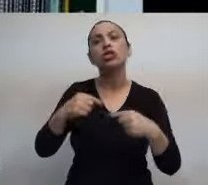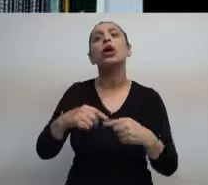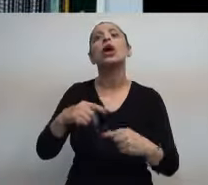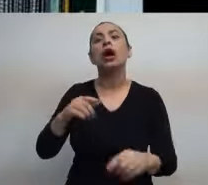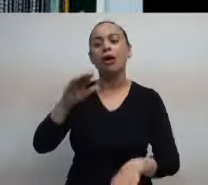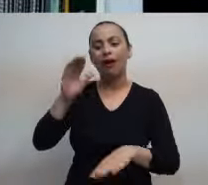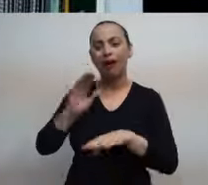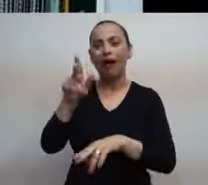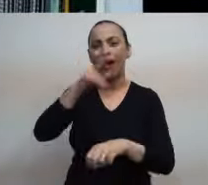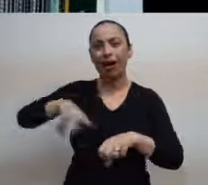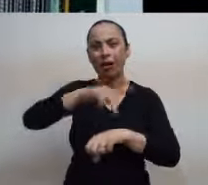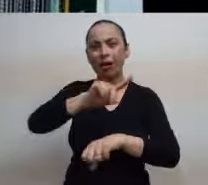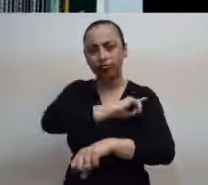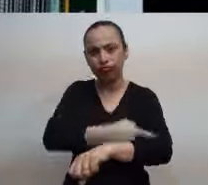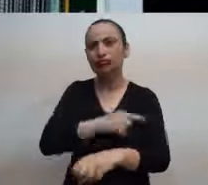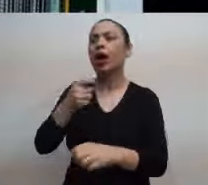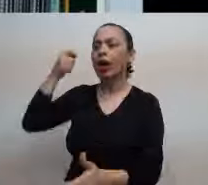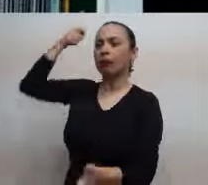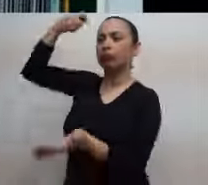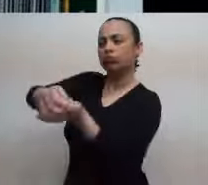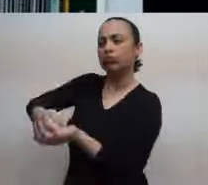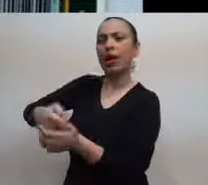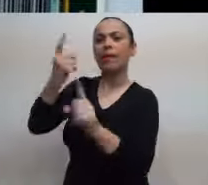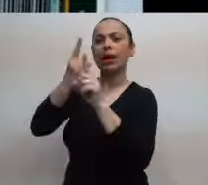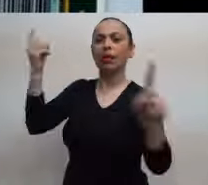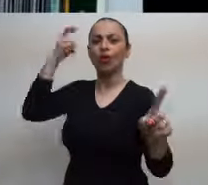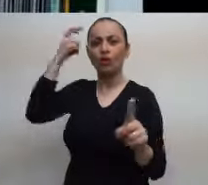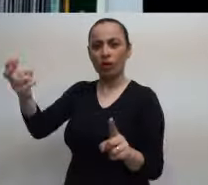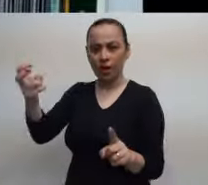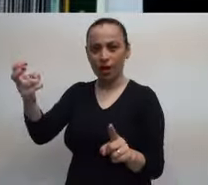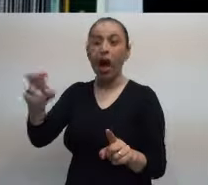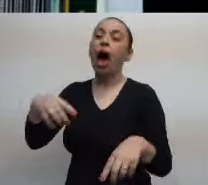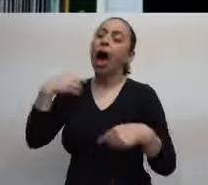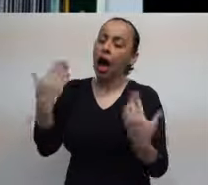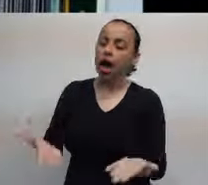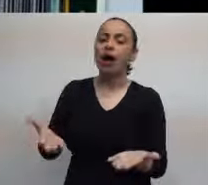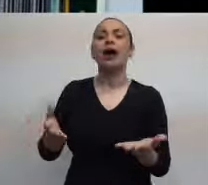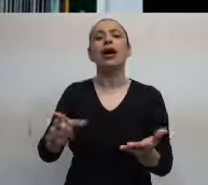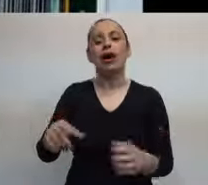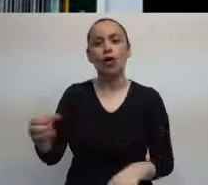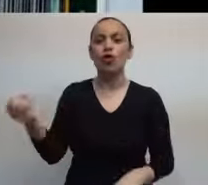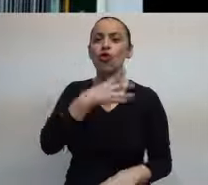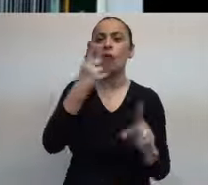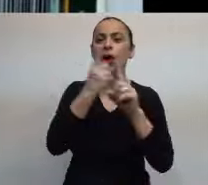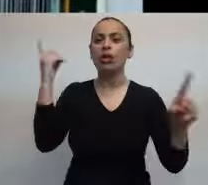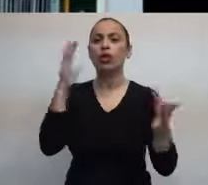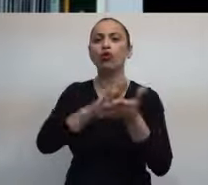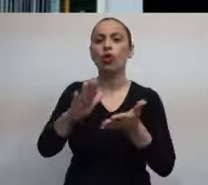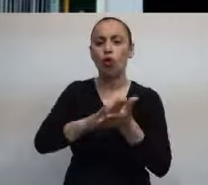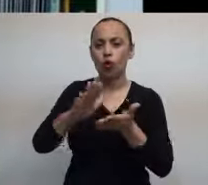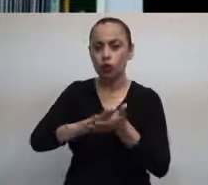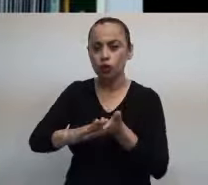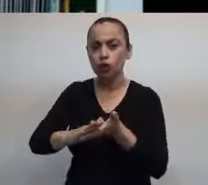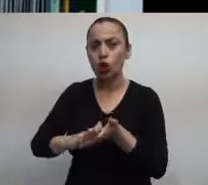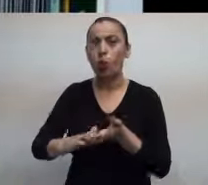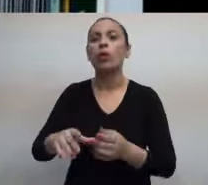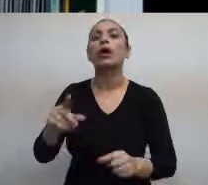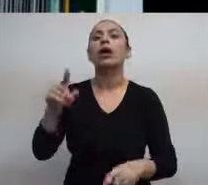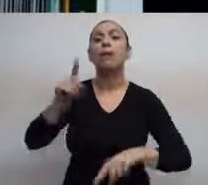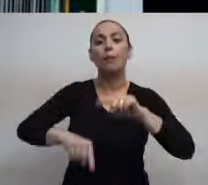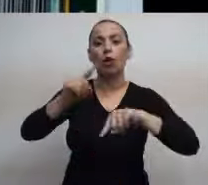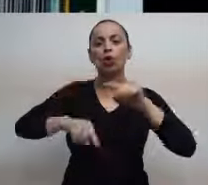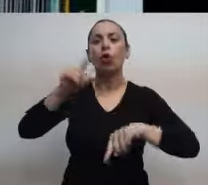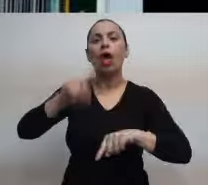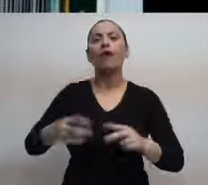acabam impondo ao mundo seus padrões culturais. Dessa forma, o novo padrão de consumo, em